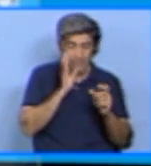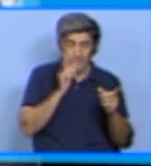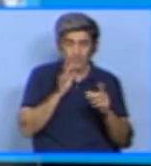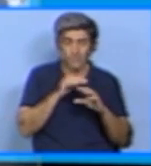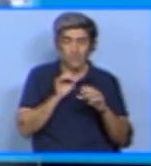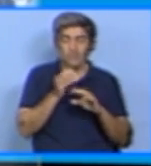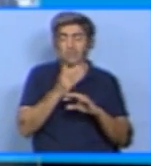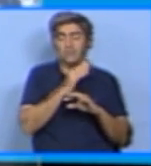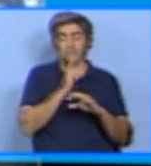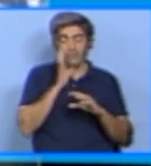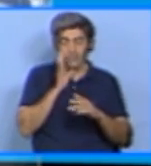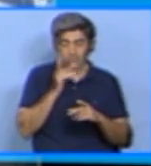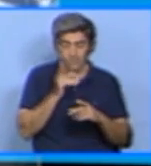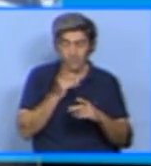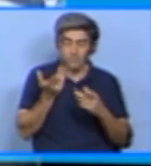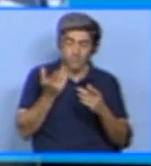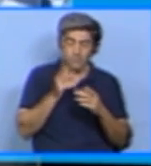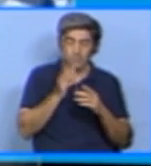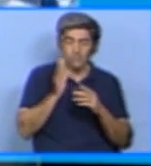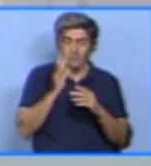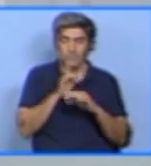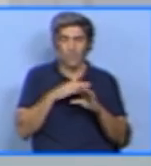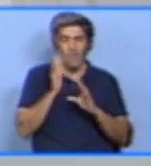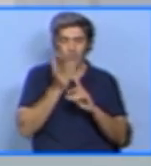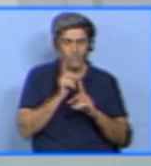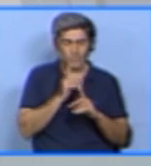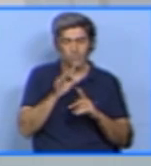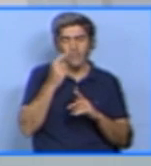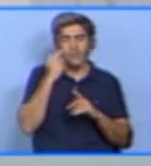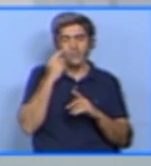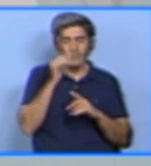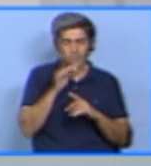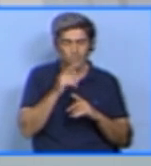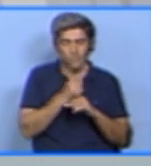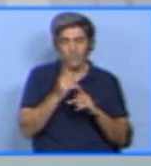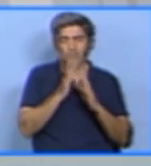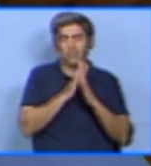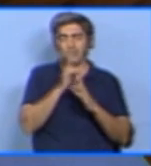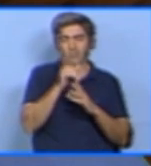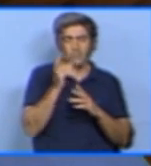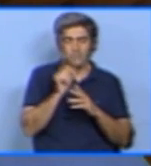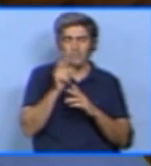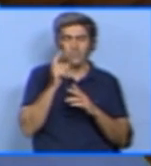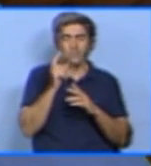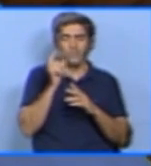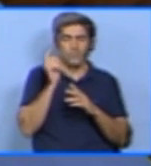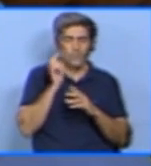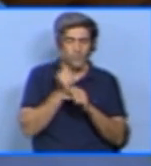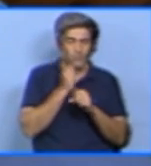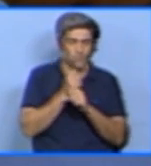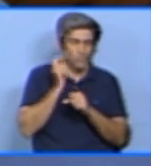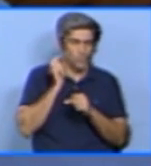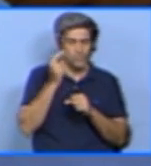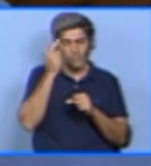aquilo que deviam ter feito, viram, castiga? não acautelaram. Não castiga. Chama-nos a atenção, porque Deus funciona no nosso